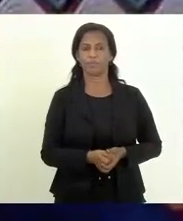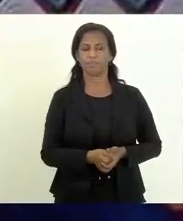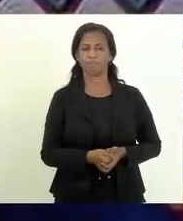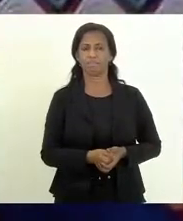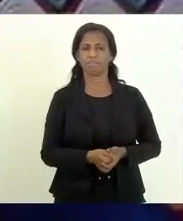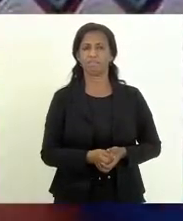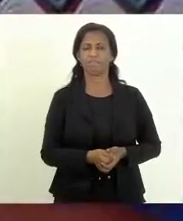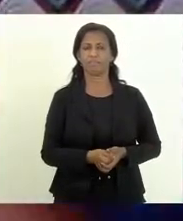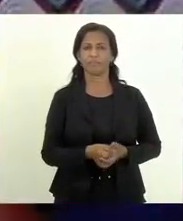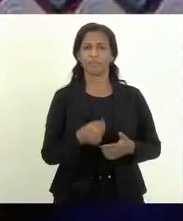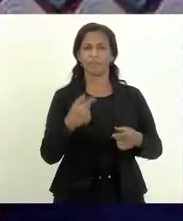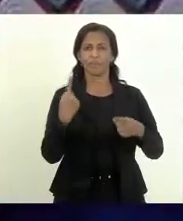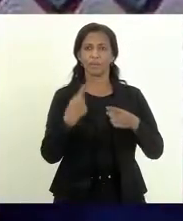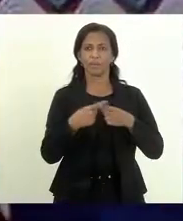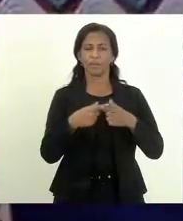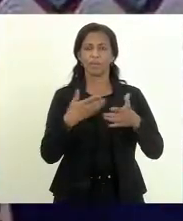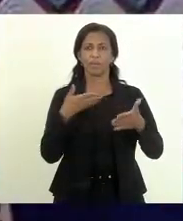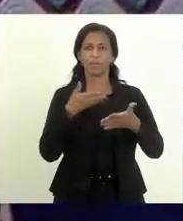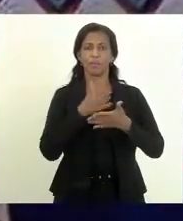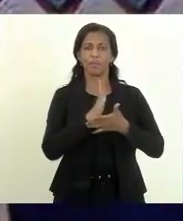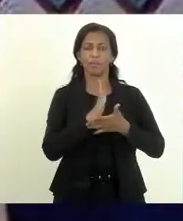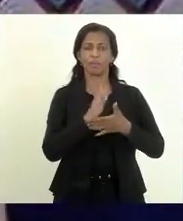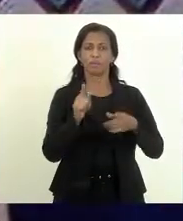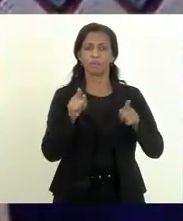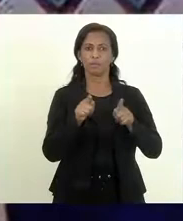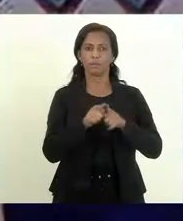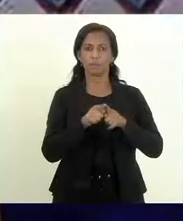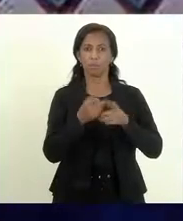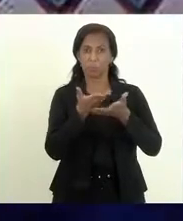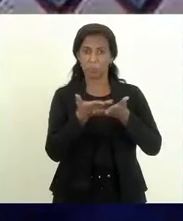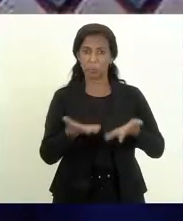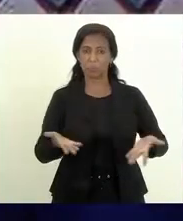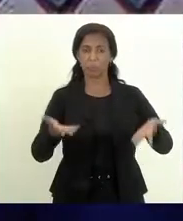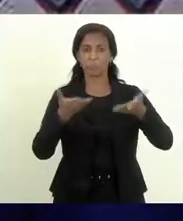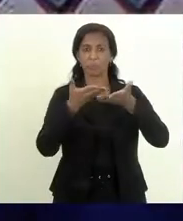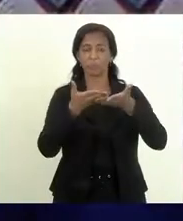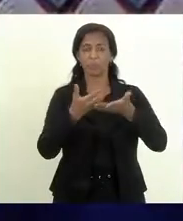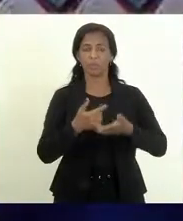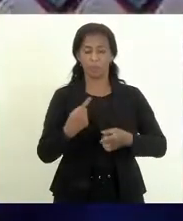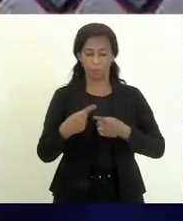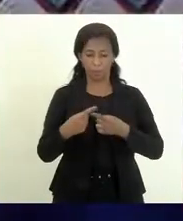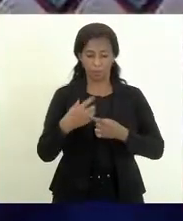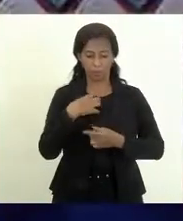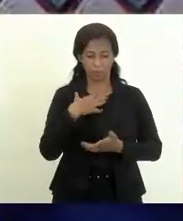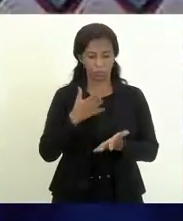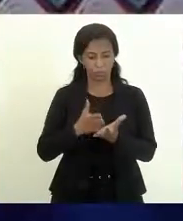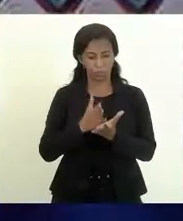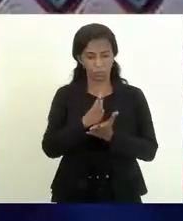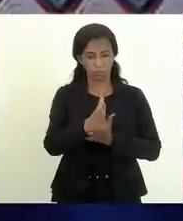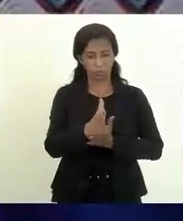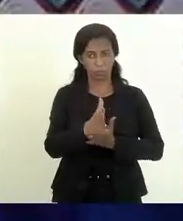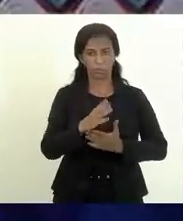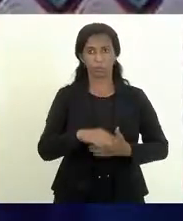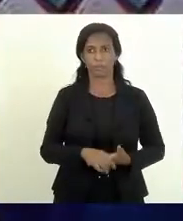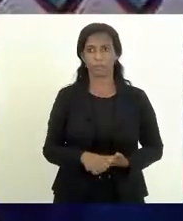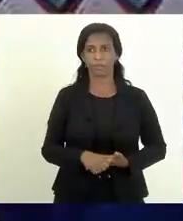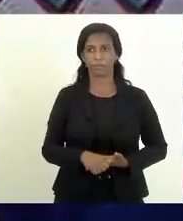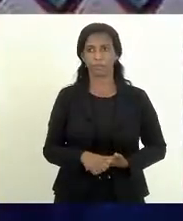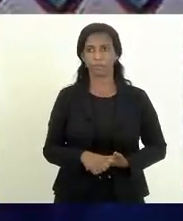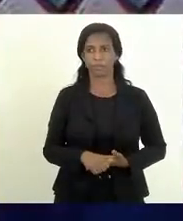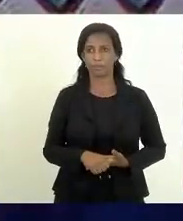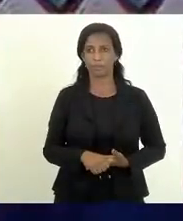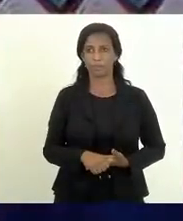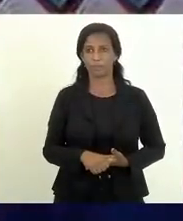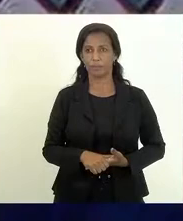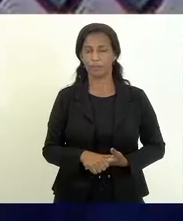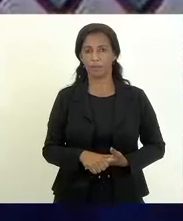menção e também aprovação dessa honraria. Porque eu vou no sentido de que o